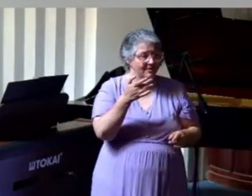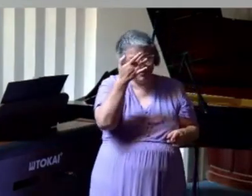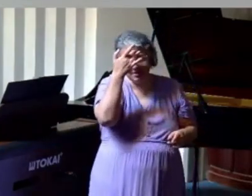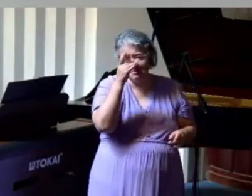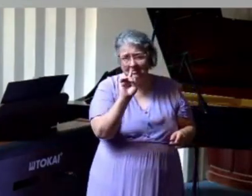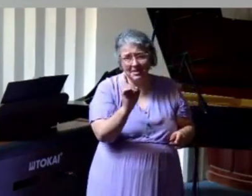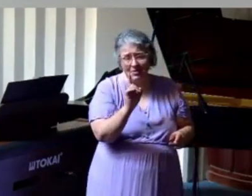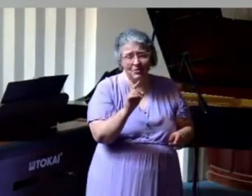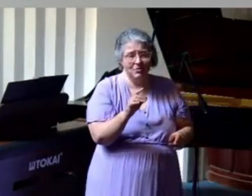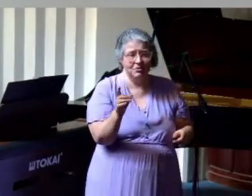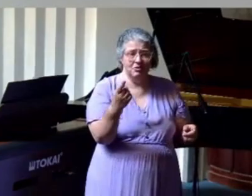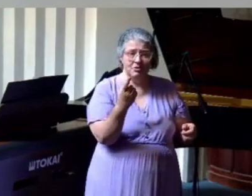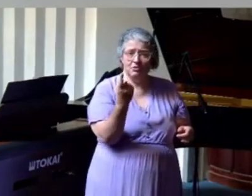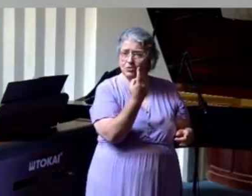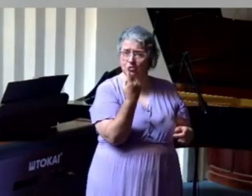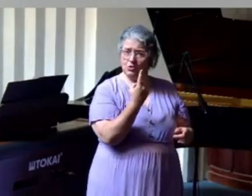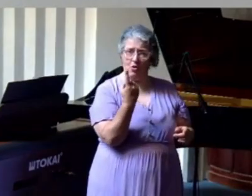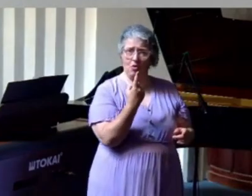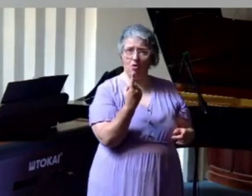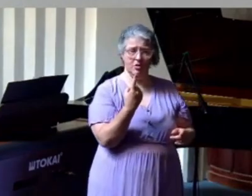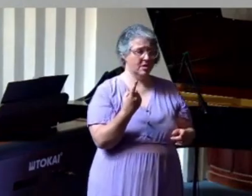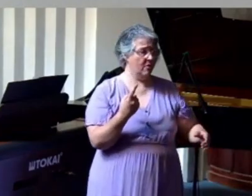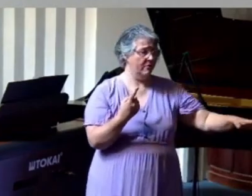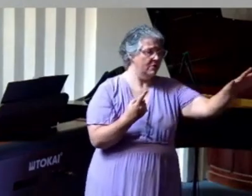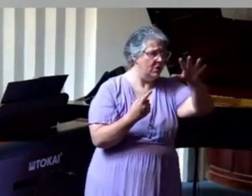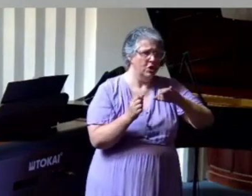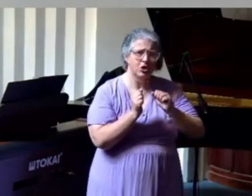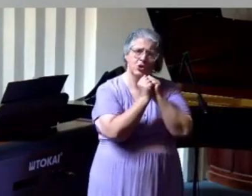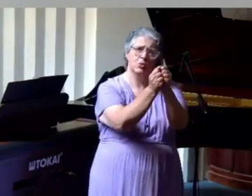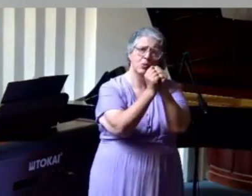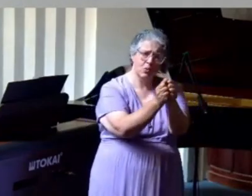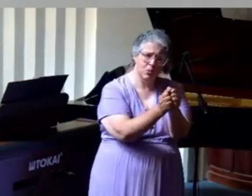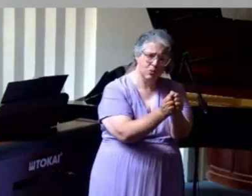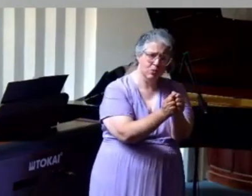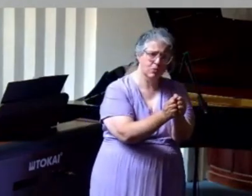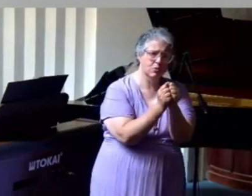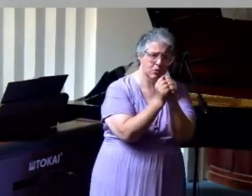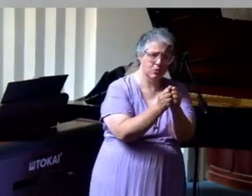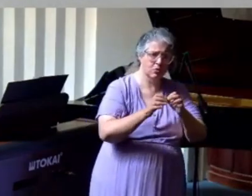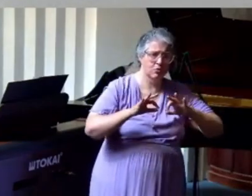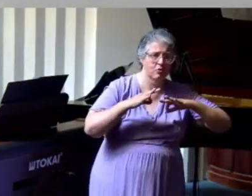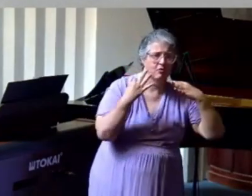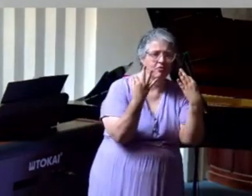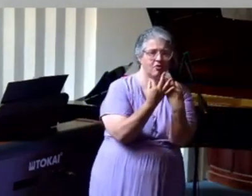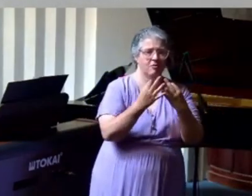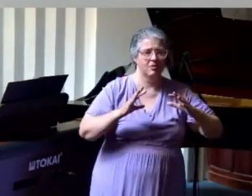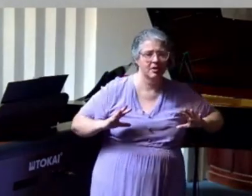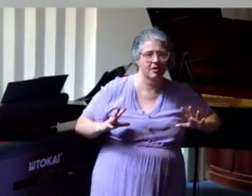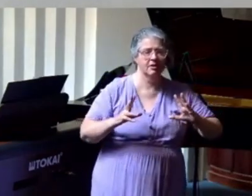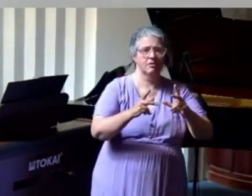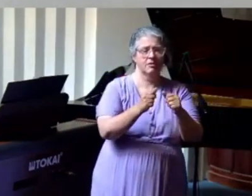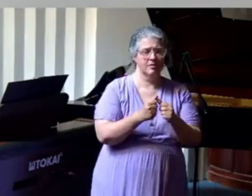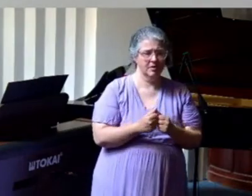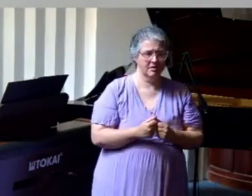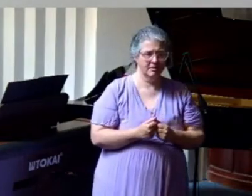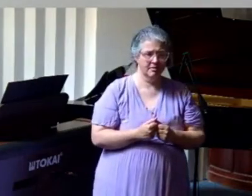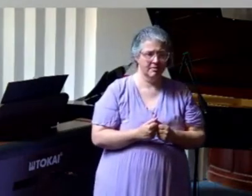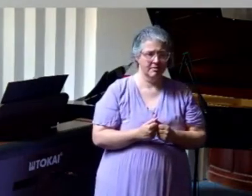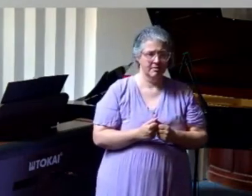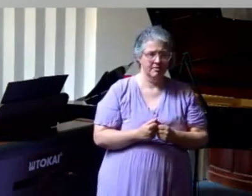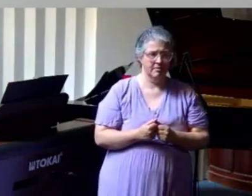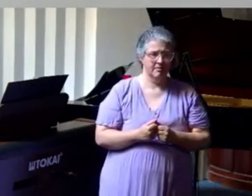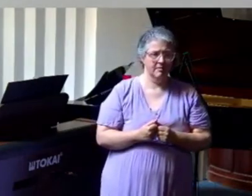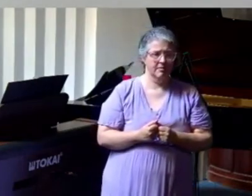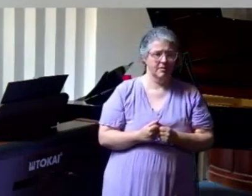momento e estão vindo também para adorar. Isso é um ânimo para nós, é bom. É muito bom quando a gente sabe que chega e que lá